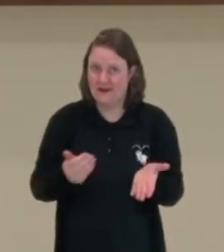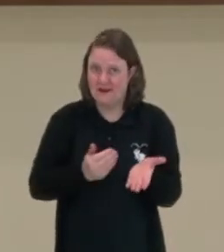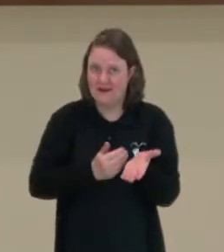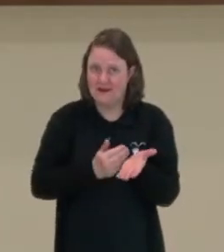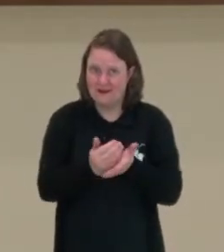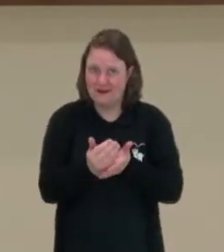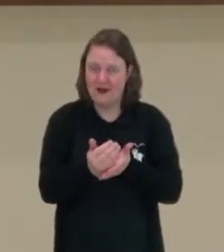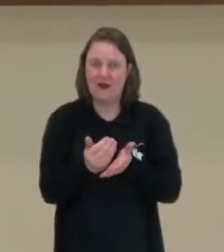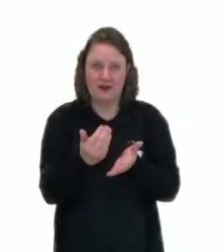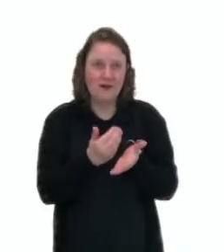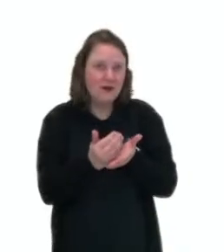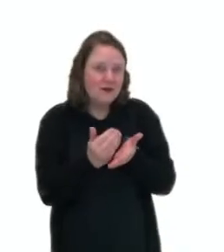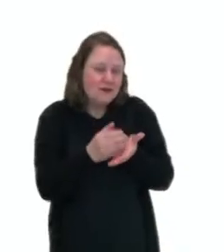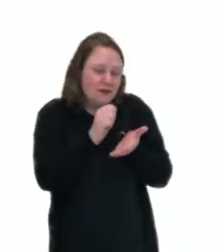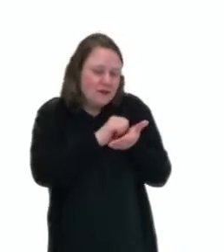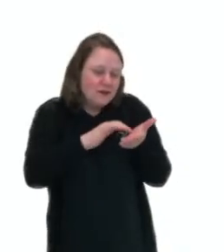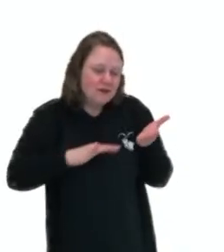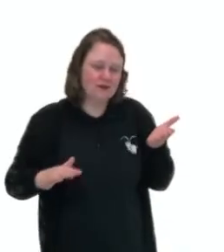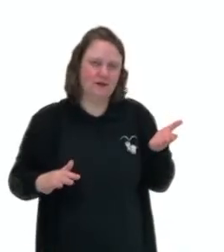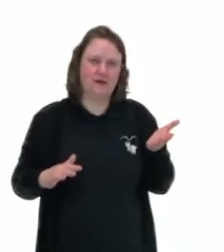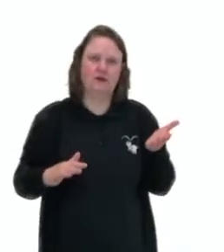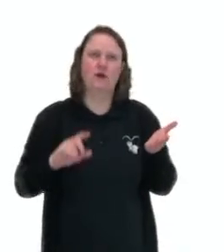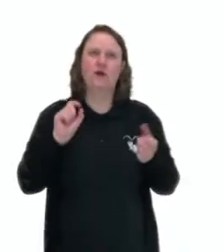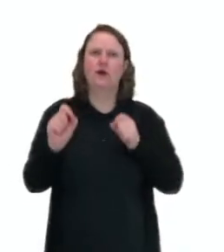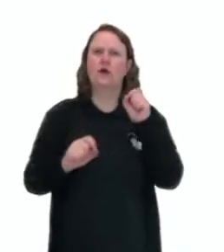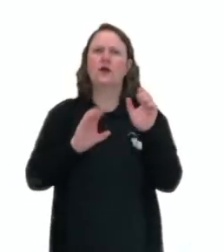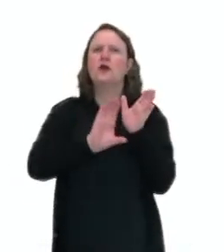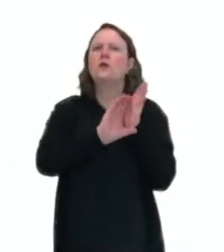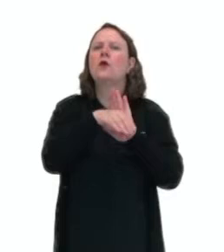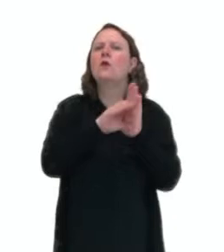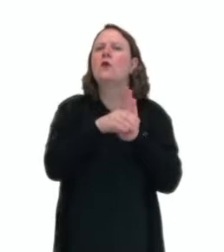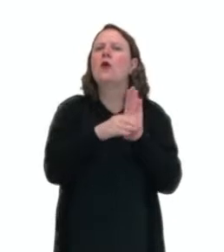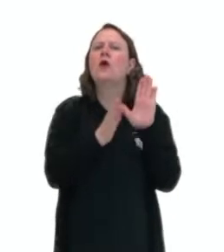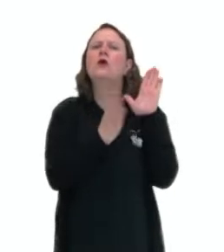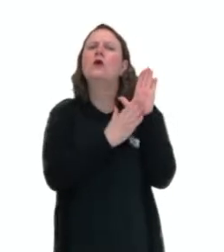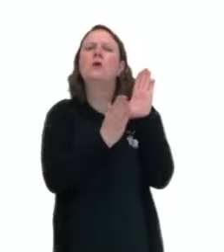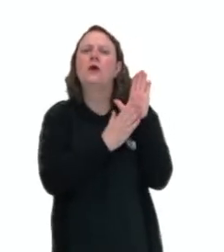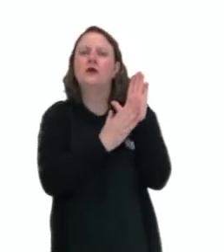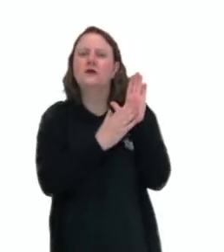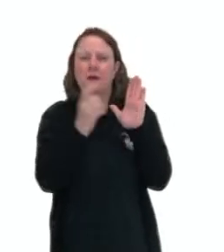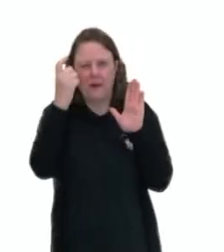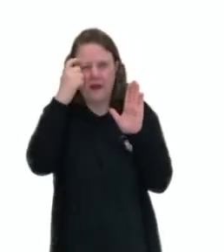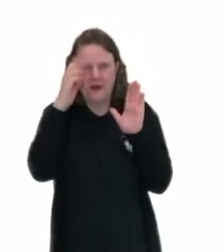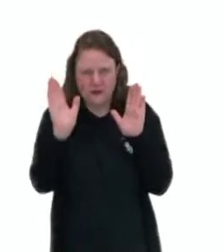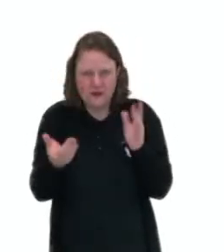uma atividade? O que propõe o conceito de land art? Pense um pouco e eu já volto.